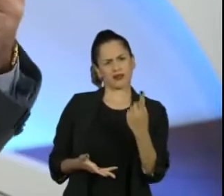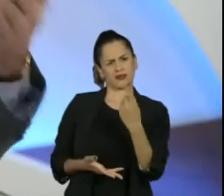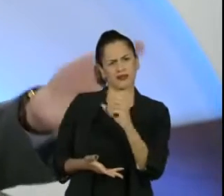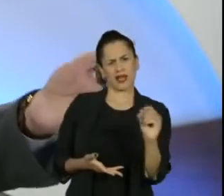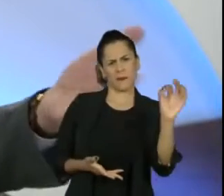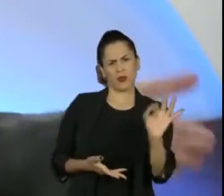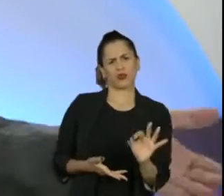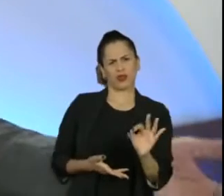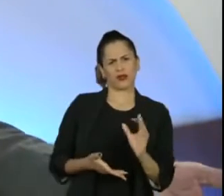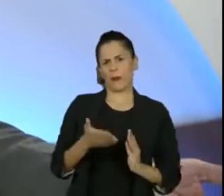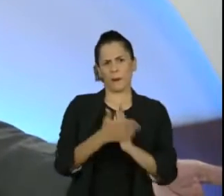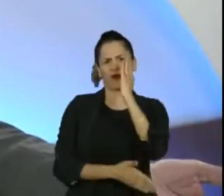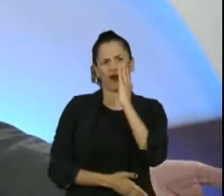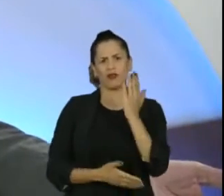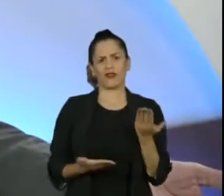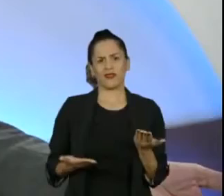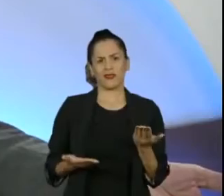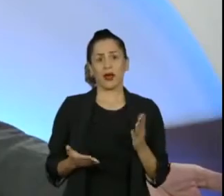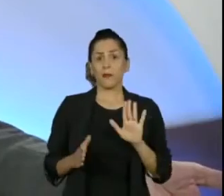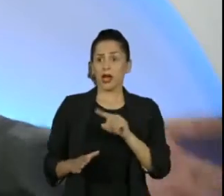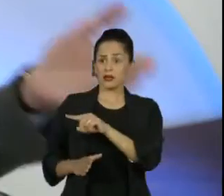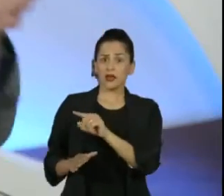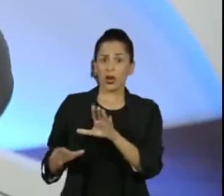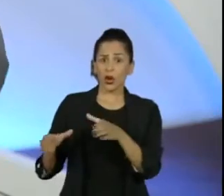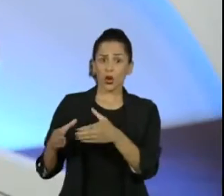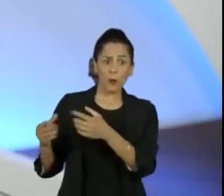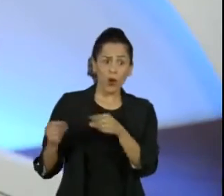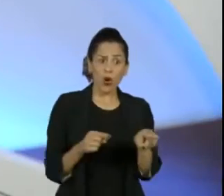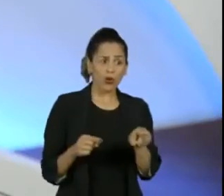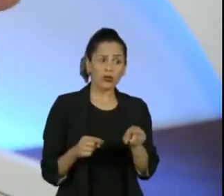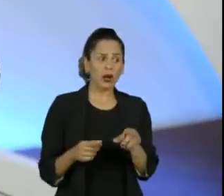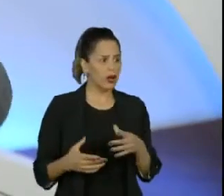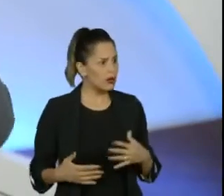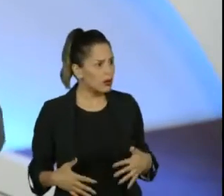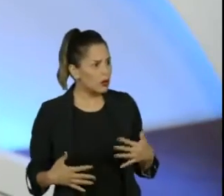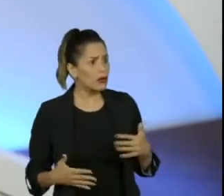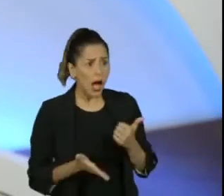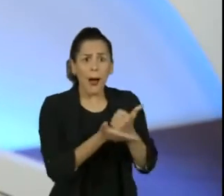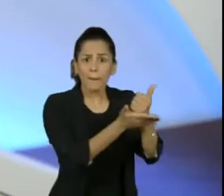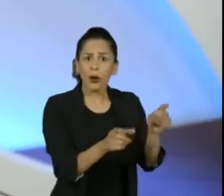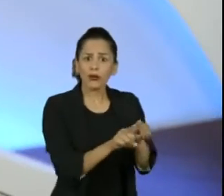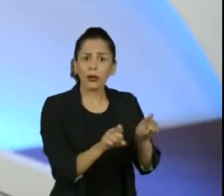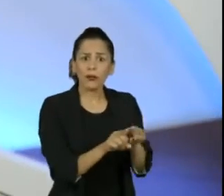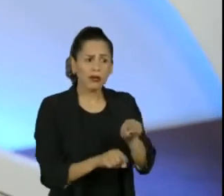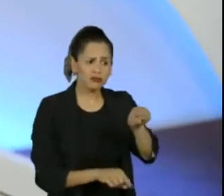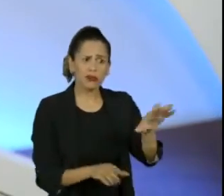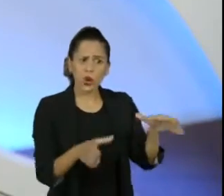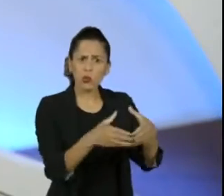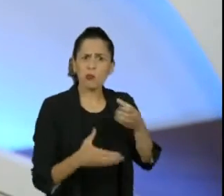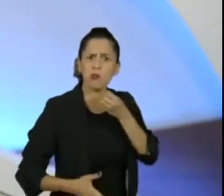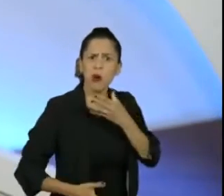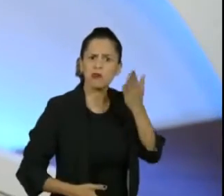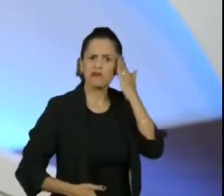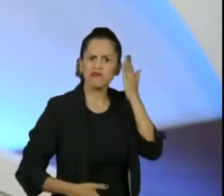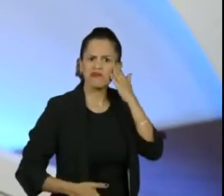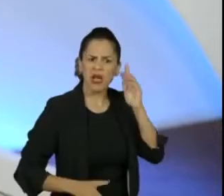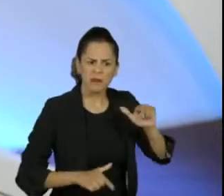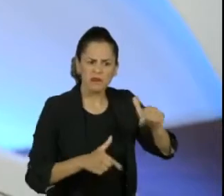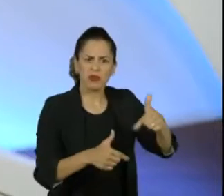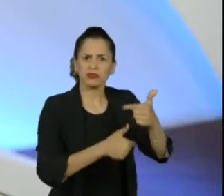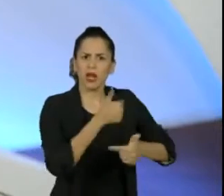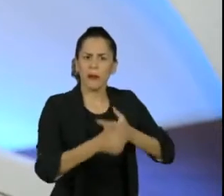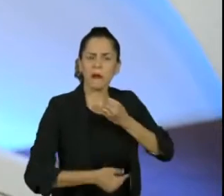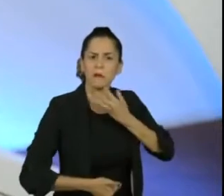Mas a oposição apoiou 85, porque era uma equipe que sabia o que estava fazendo. Nós fizemos o que nós achávamos que estava